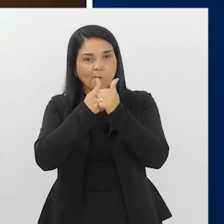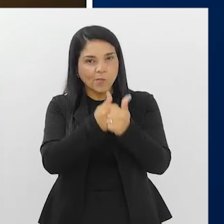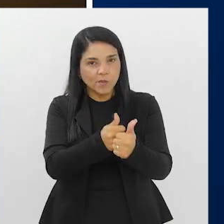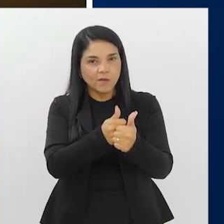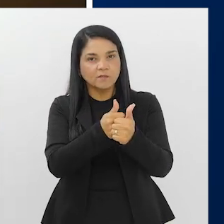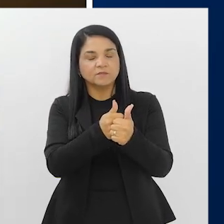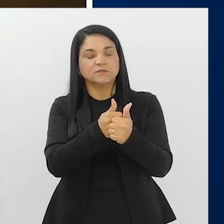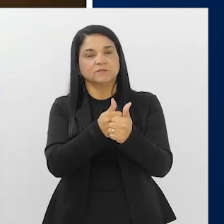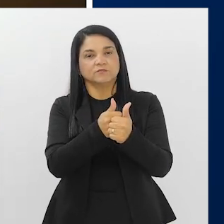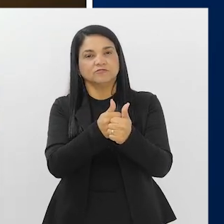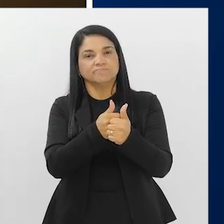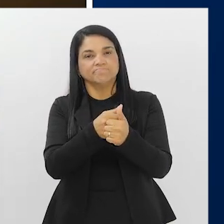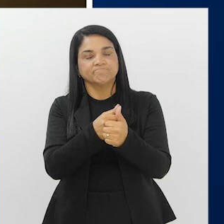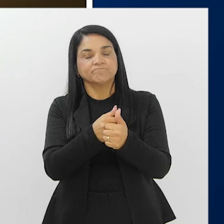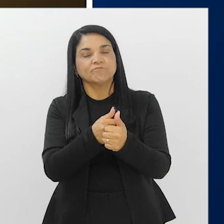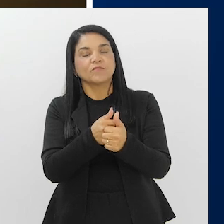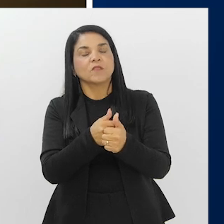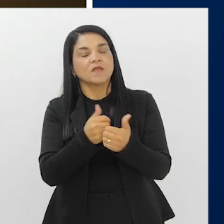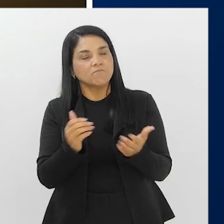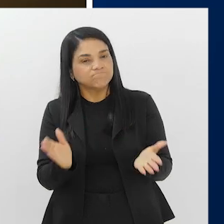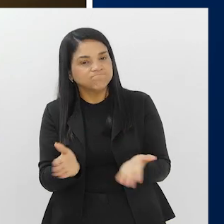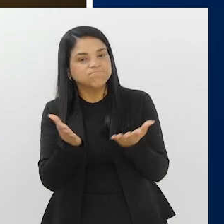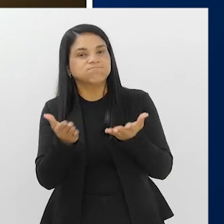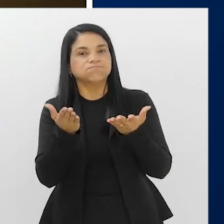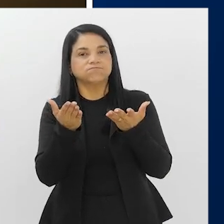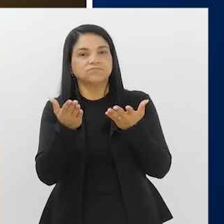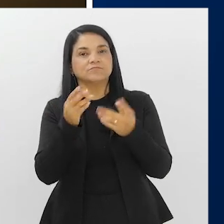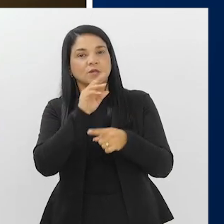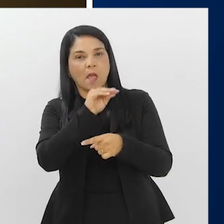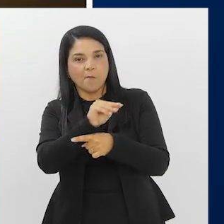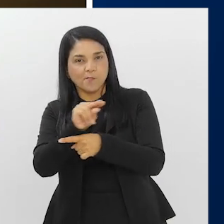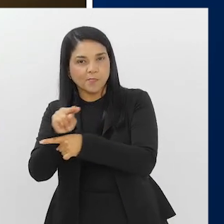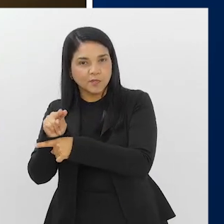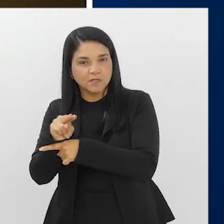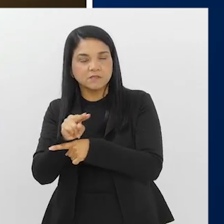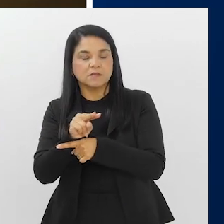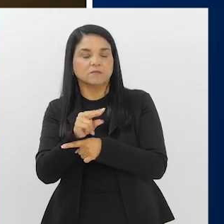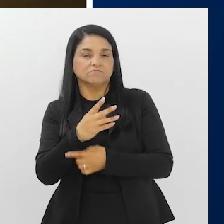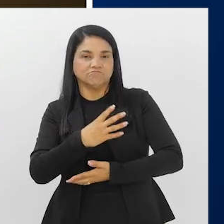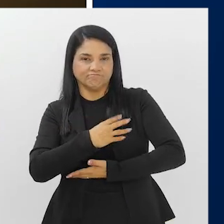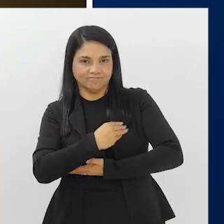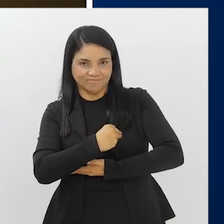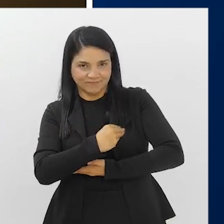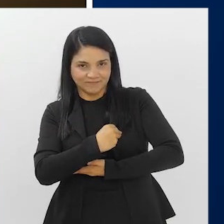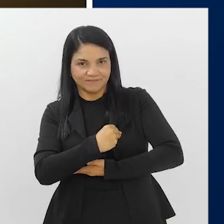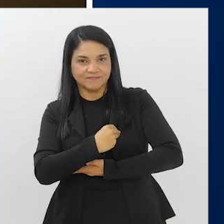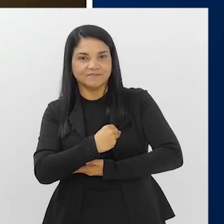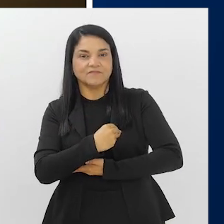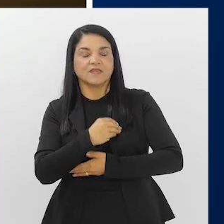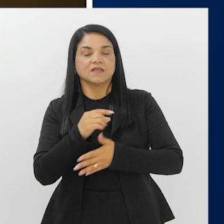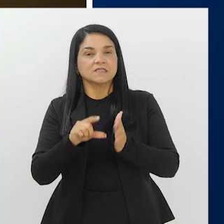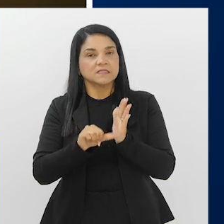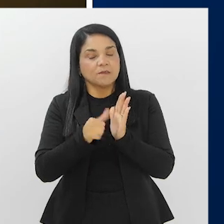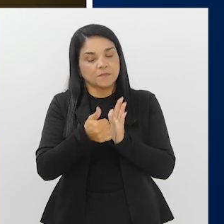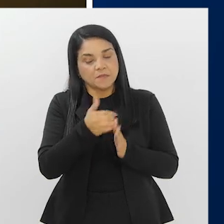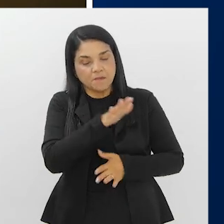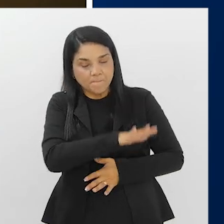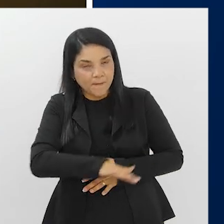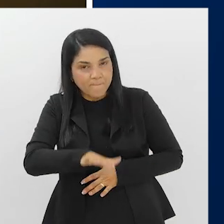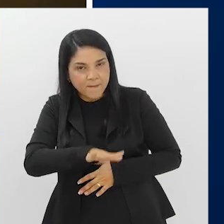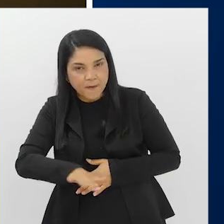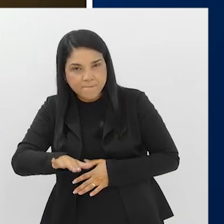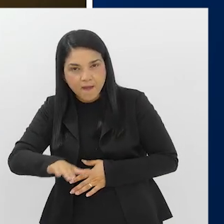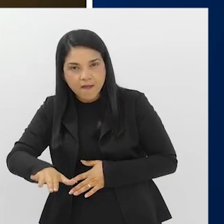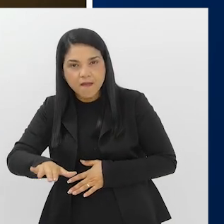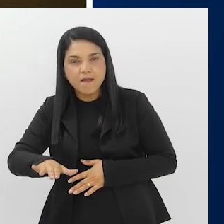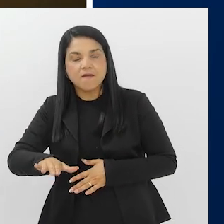acompanhamos, né, e assim, levantamos a bandeira em relação à promoção e proteção do aleitamento materno, assim como também da primeira